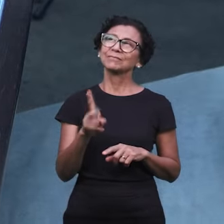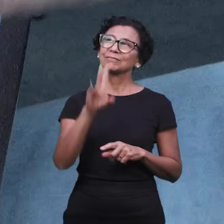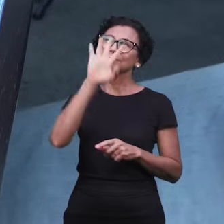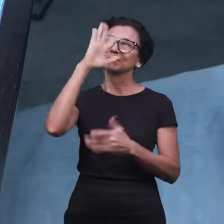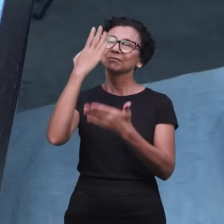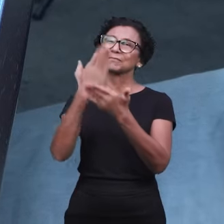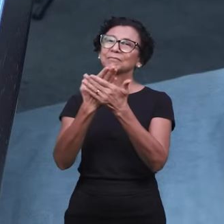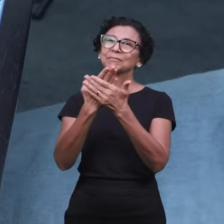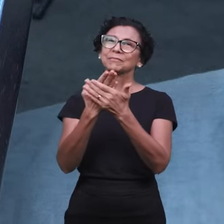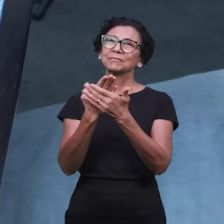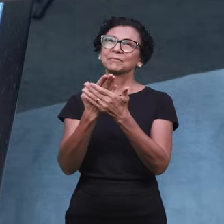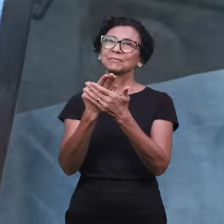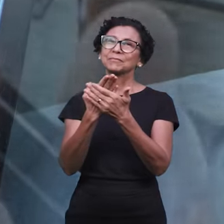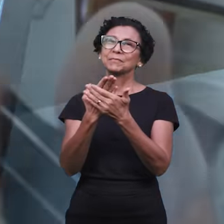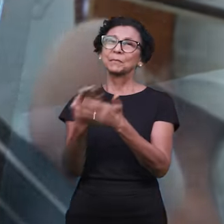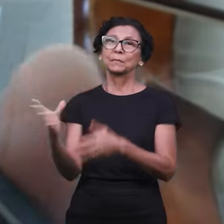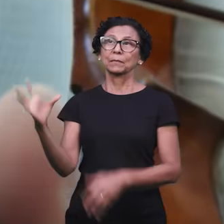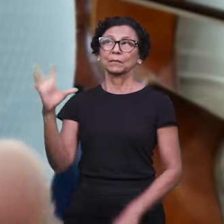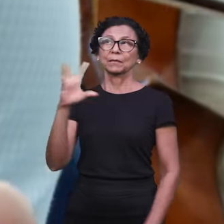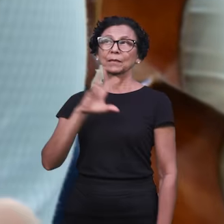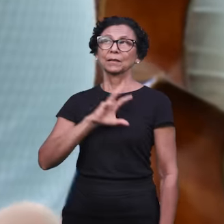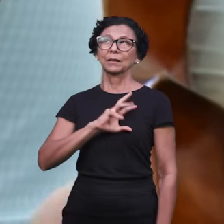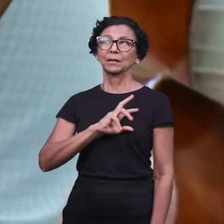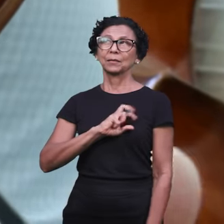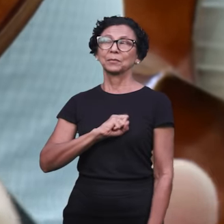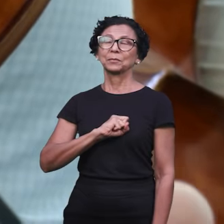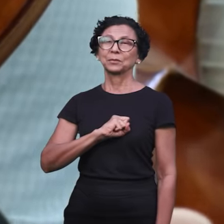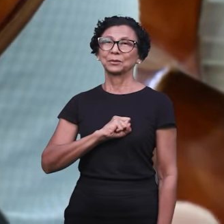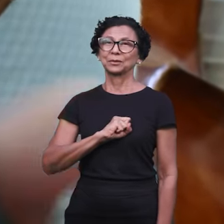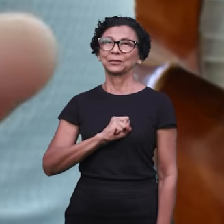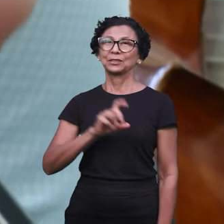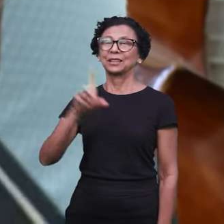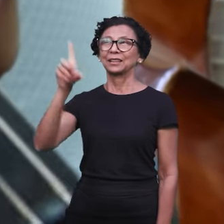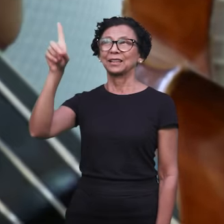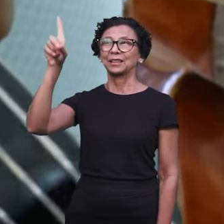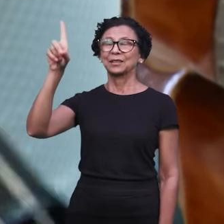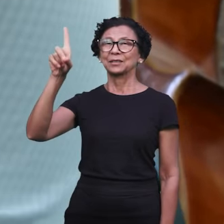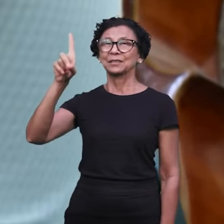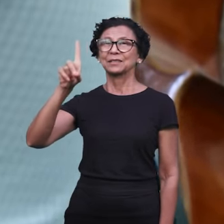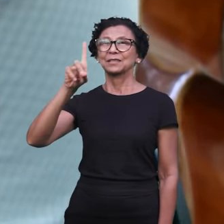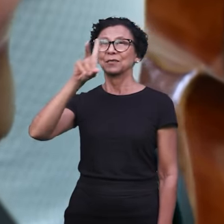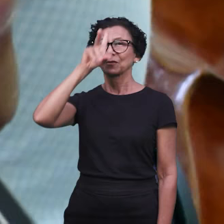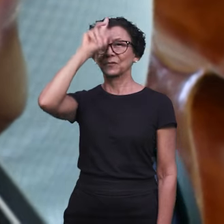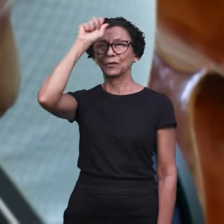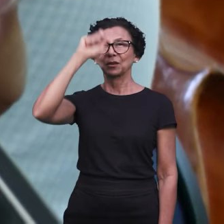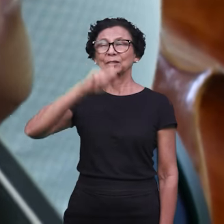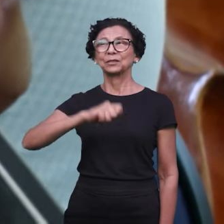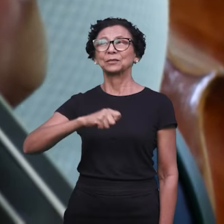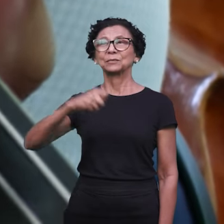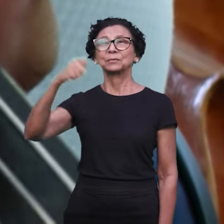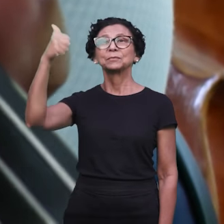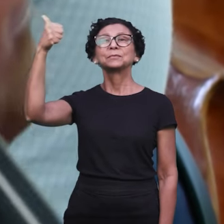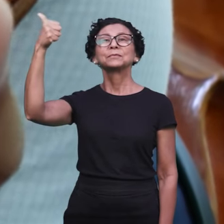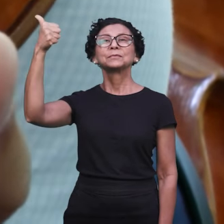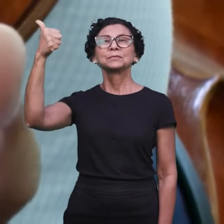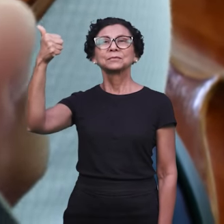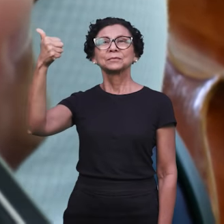confio neste amor que é mais forte